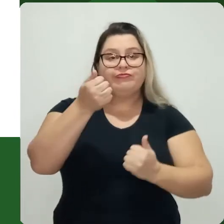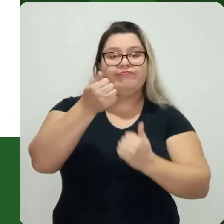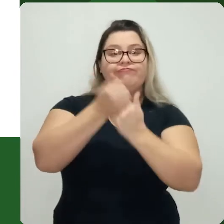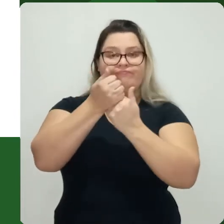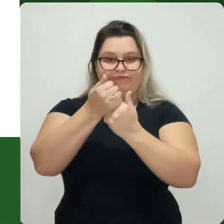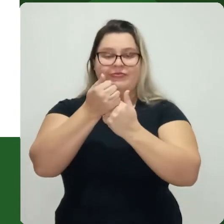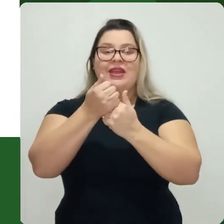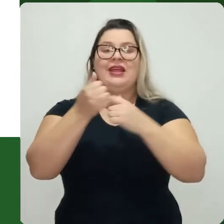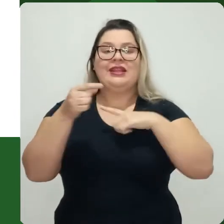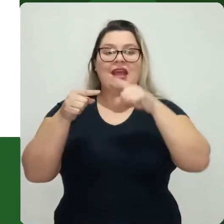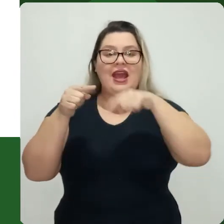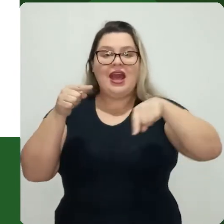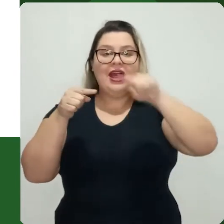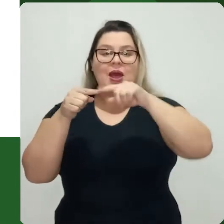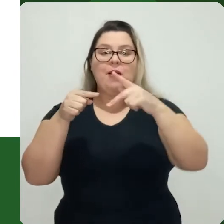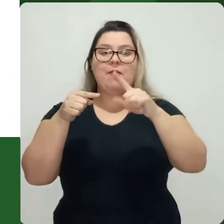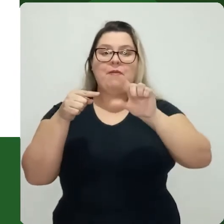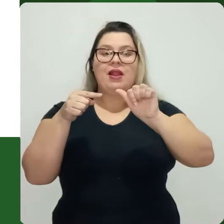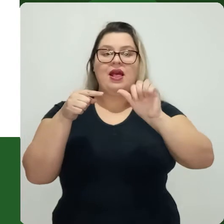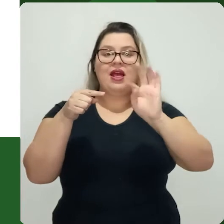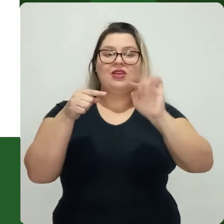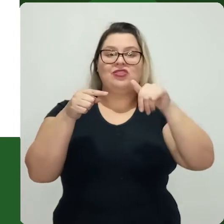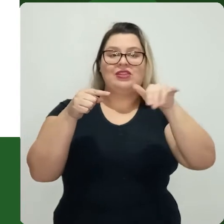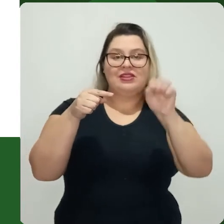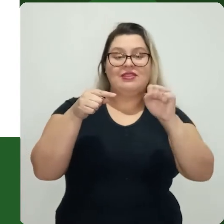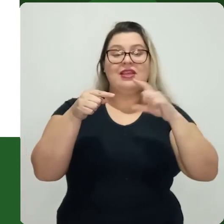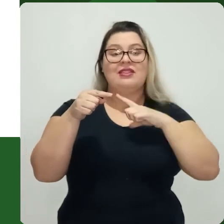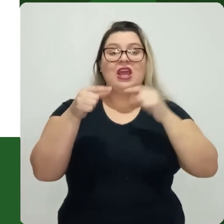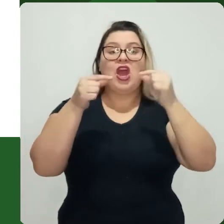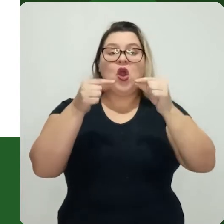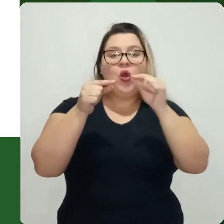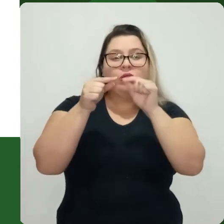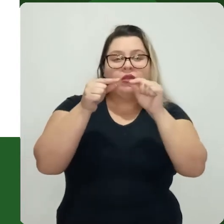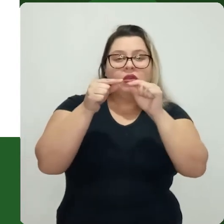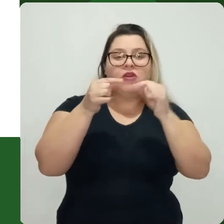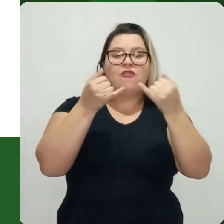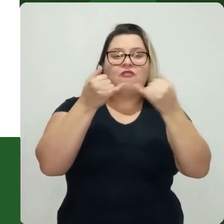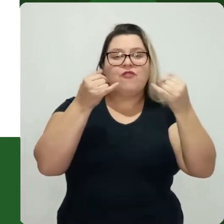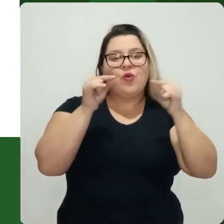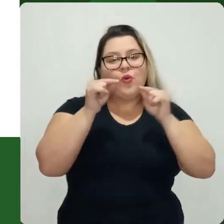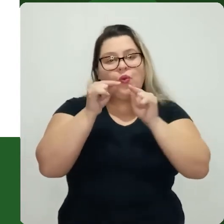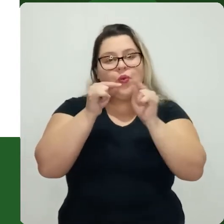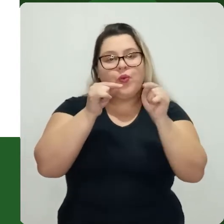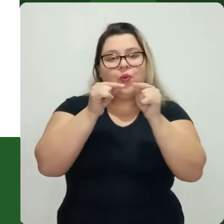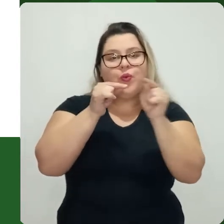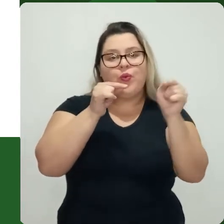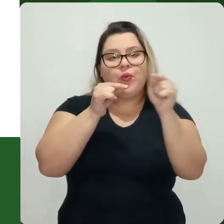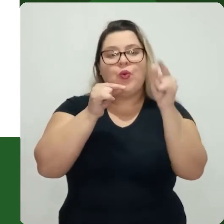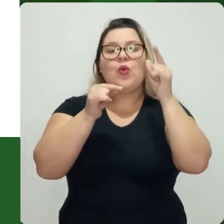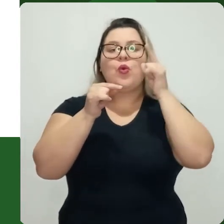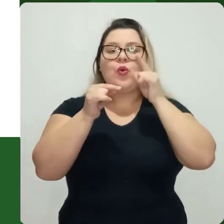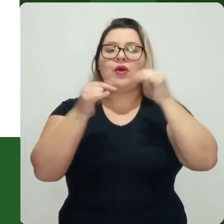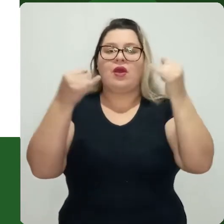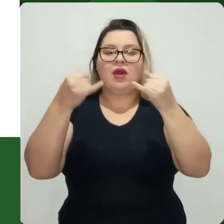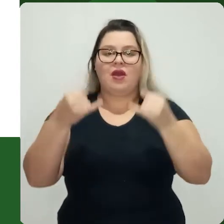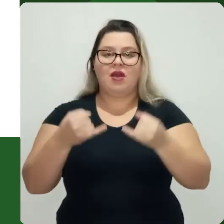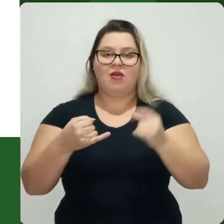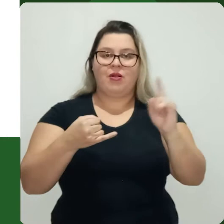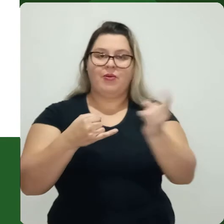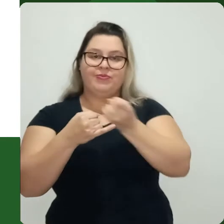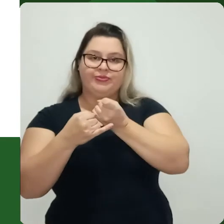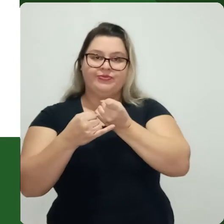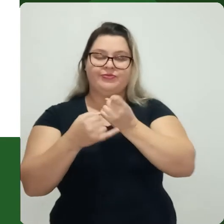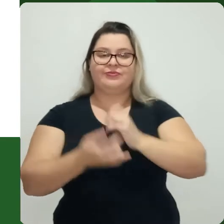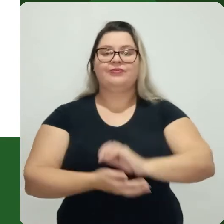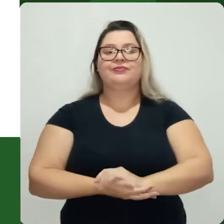junto do anel de platinas e possui um orifício por onde o fio passa para ser entregue às agulhas.